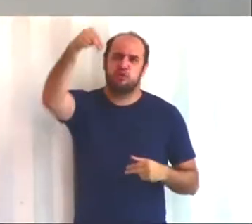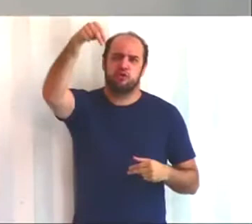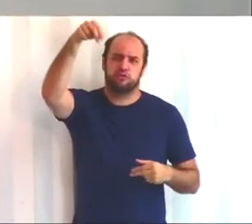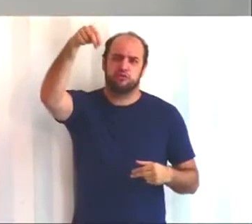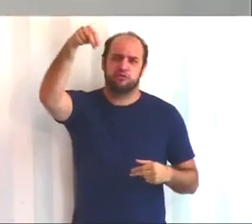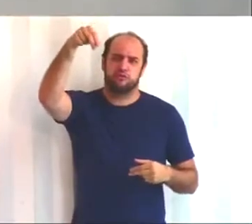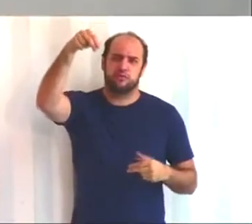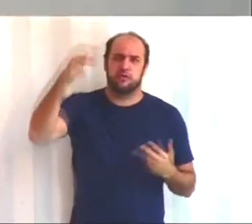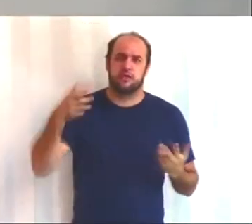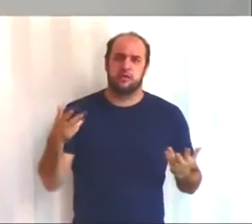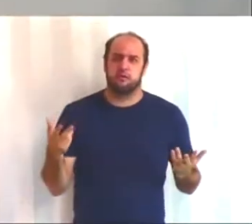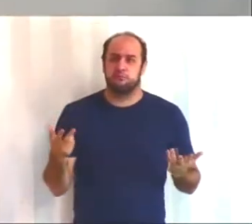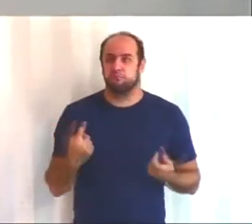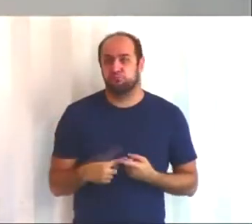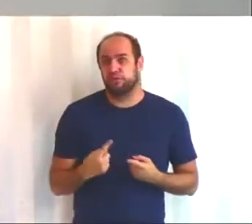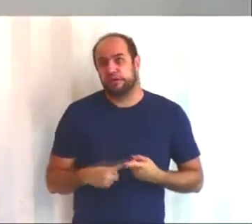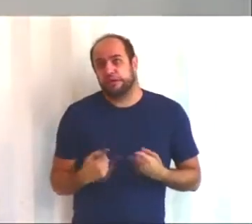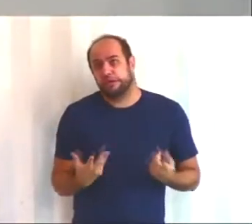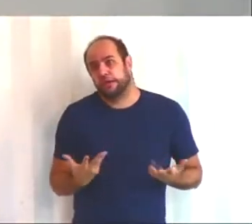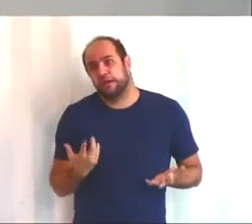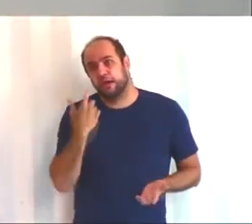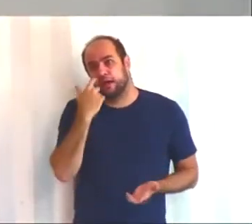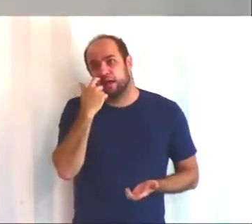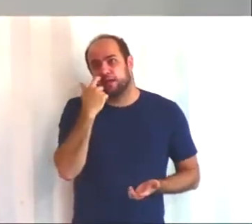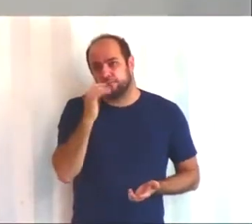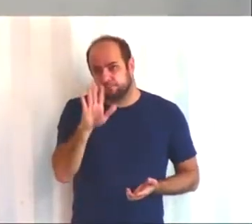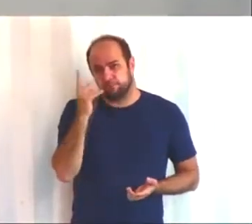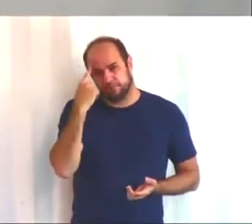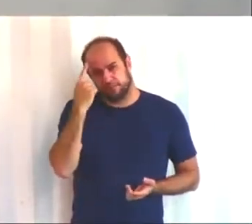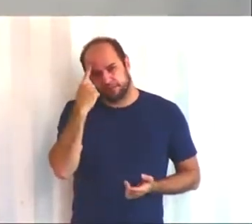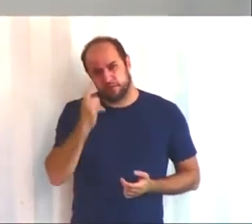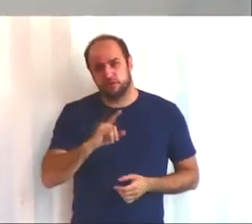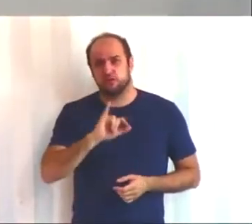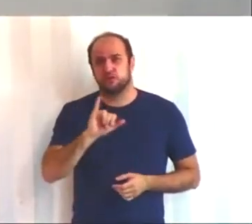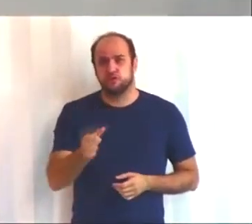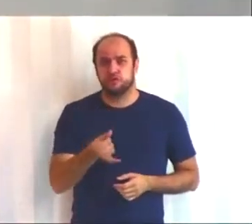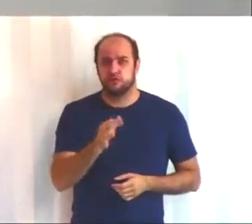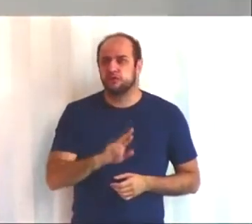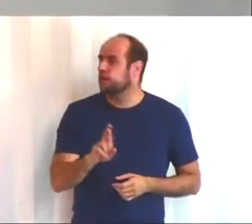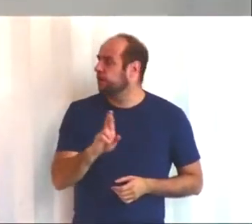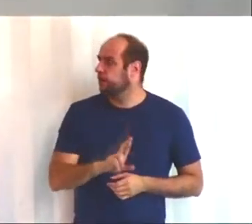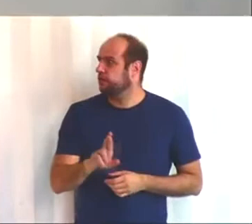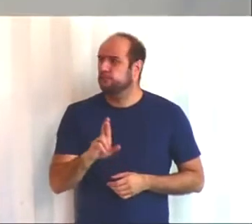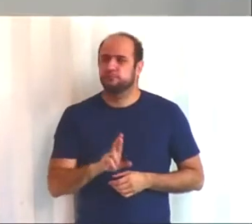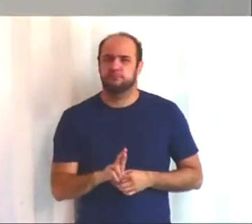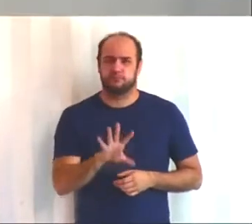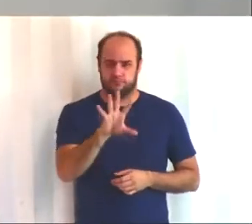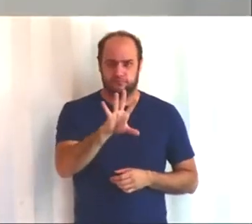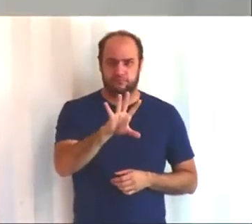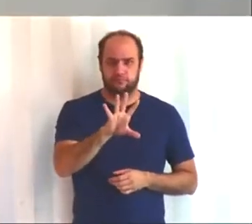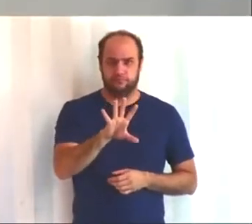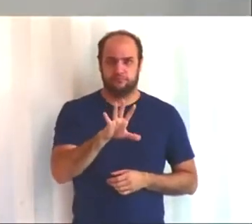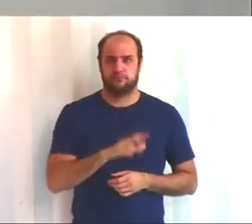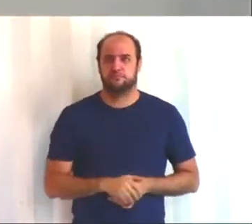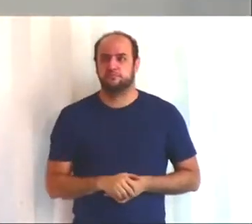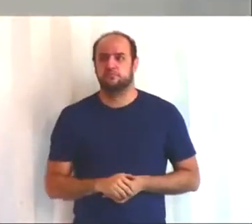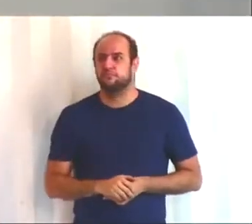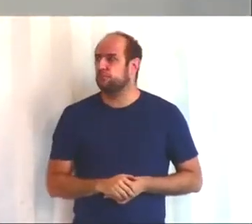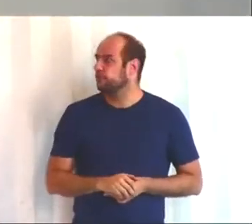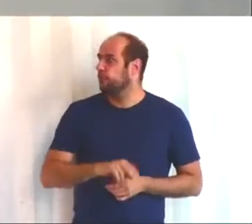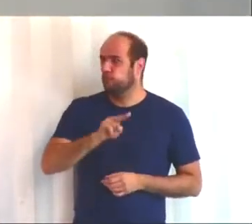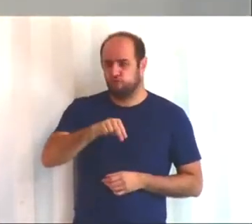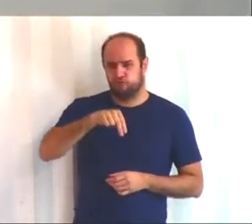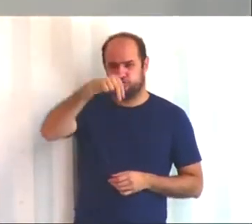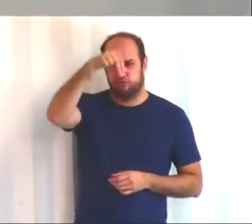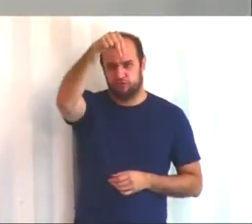para vocês, é uma questão um pouco geográfica, mas imaginem, Jerusalém está aqui, imaginando, né? Jerusalém está aqui. O norte está